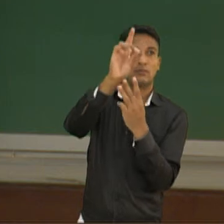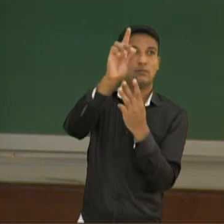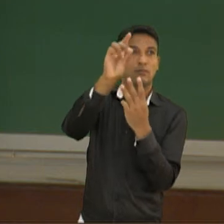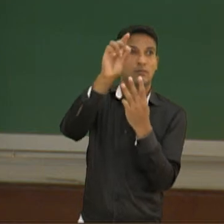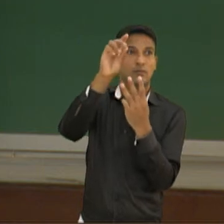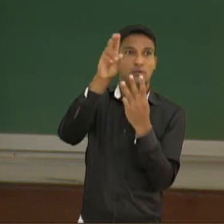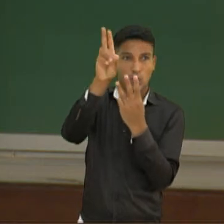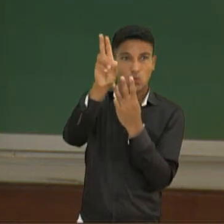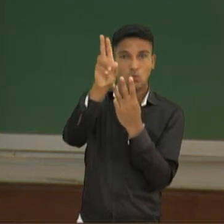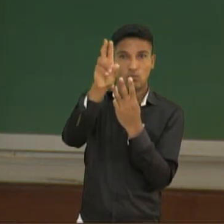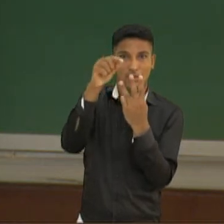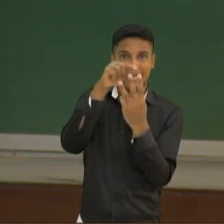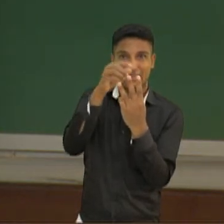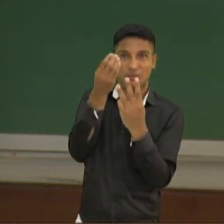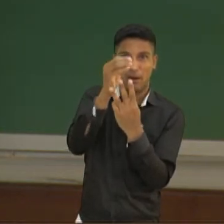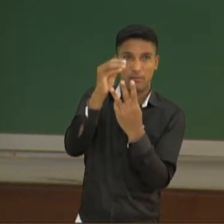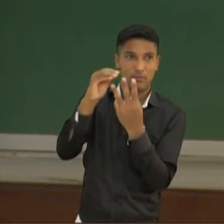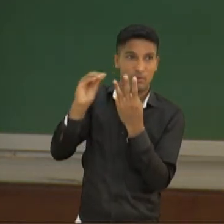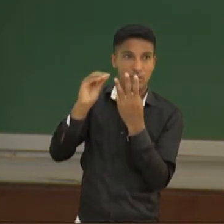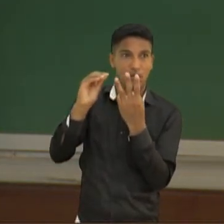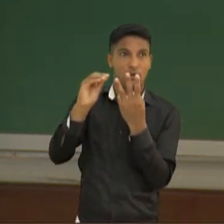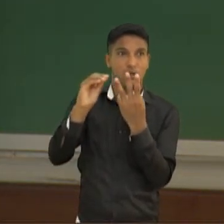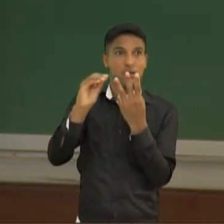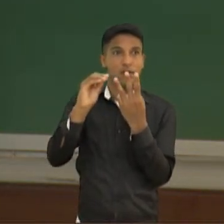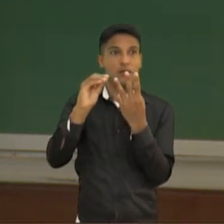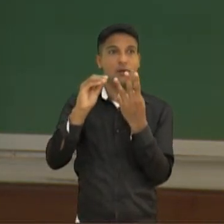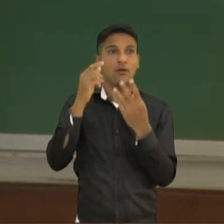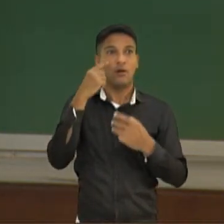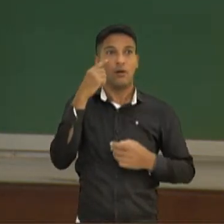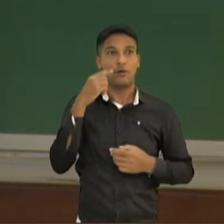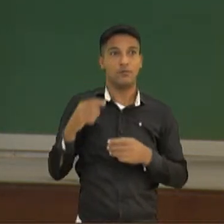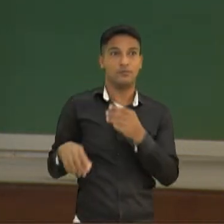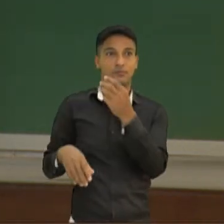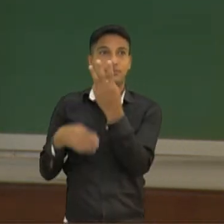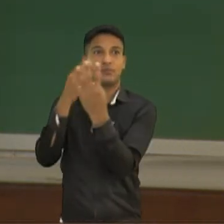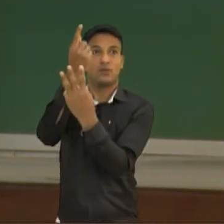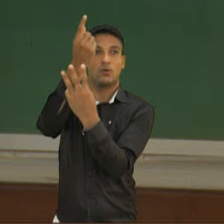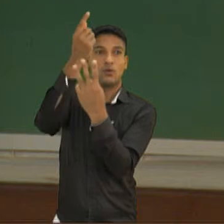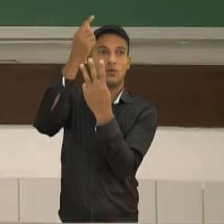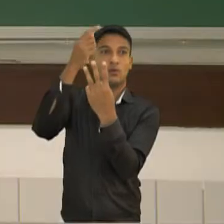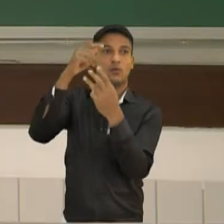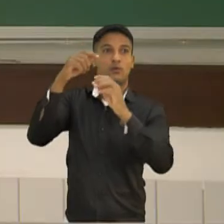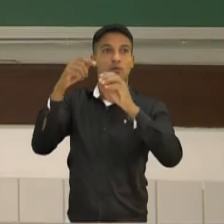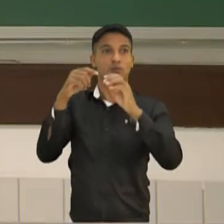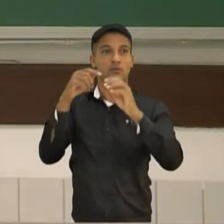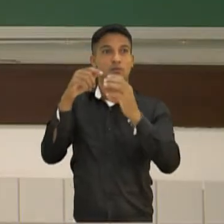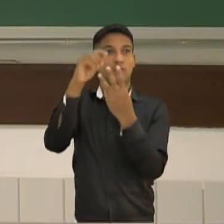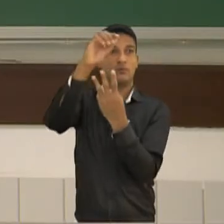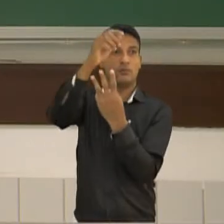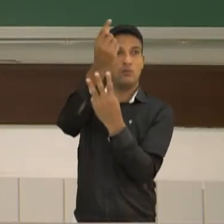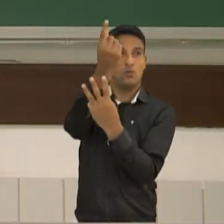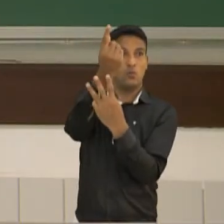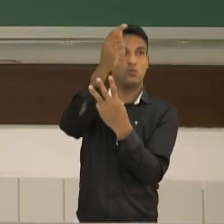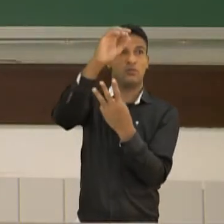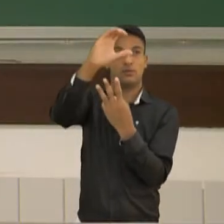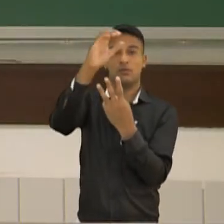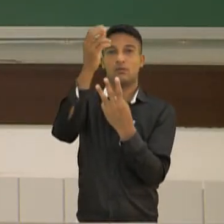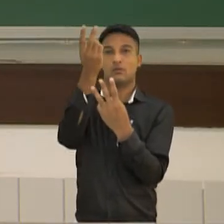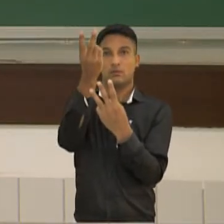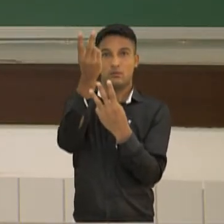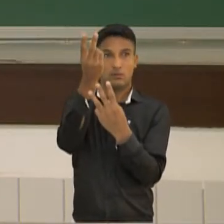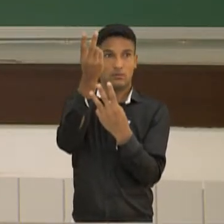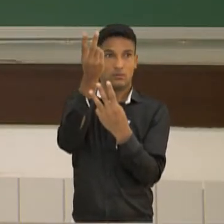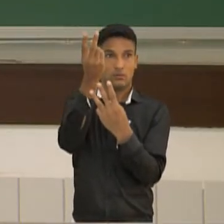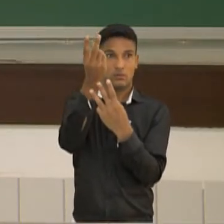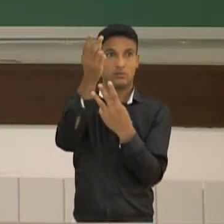de parte inteira do número, que vai aonde? São as centenas, dezenas, unidade de milhar, dezena